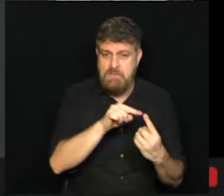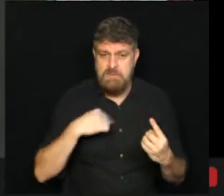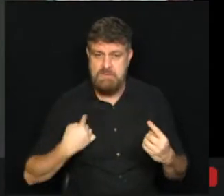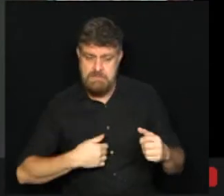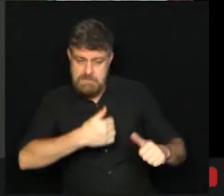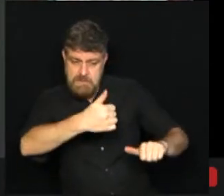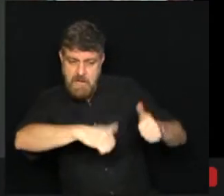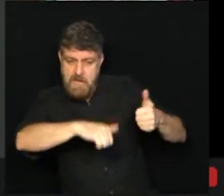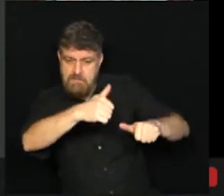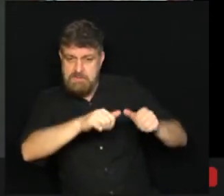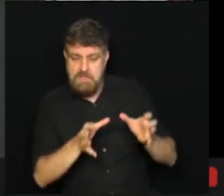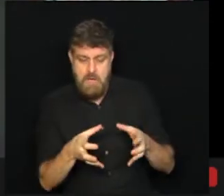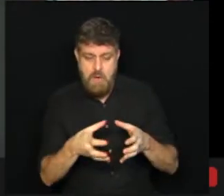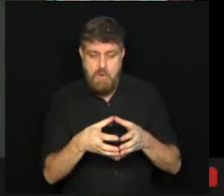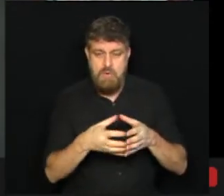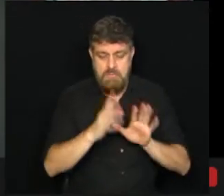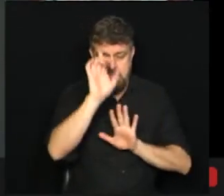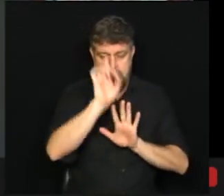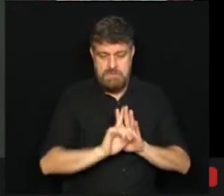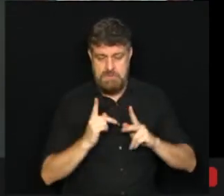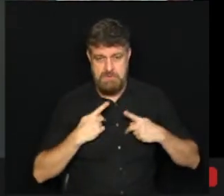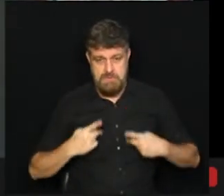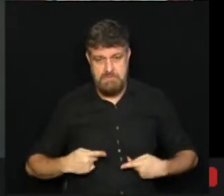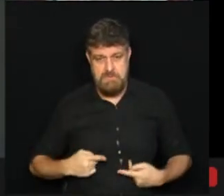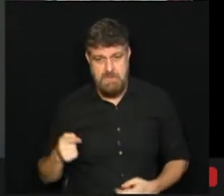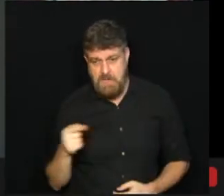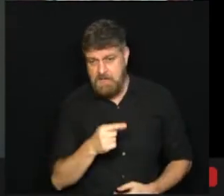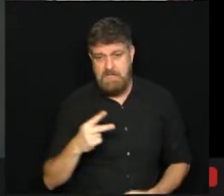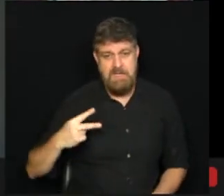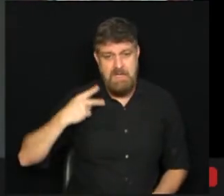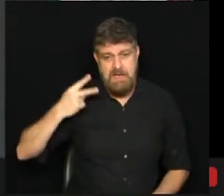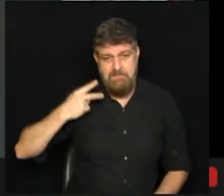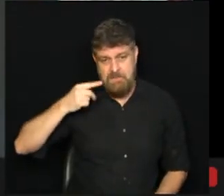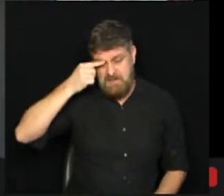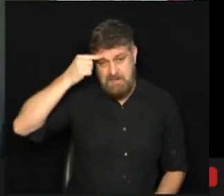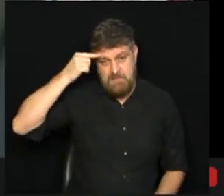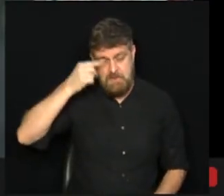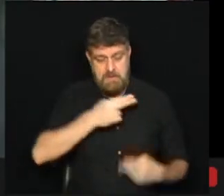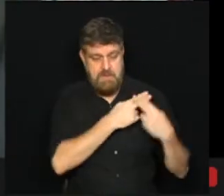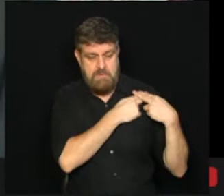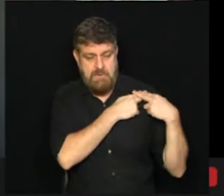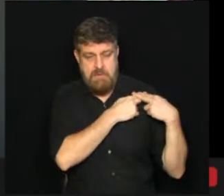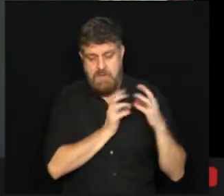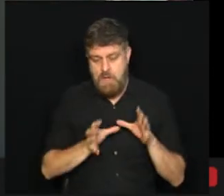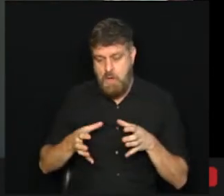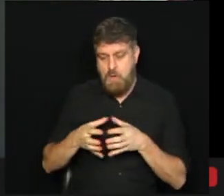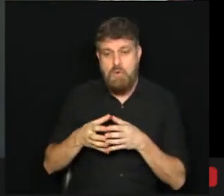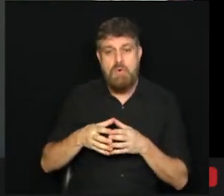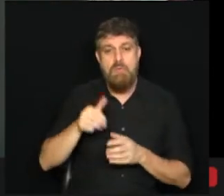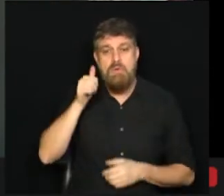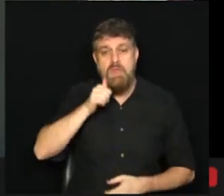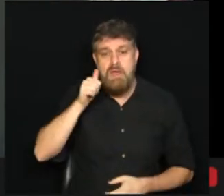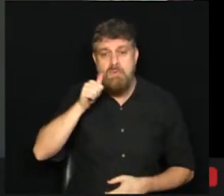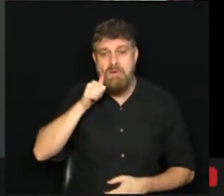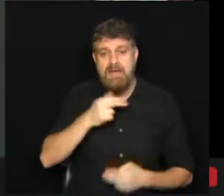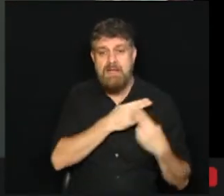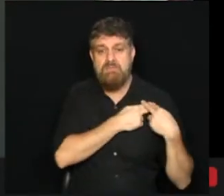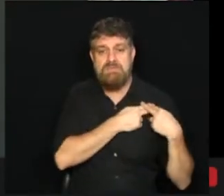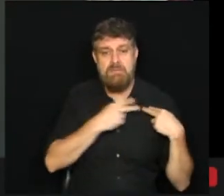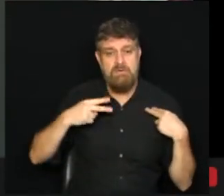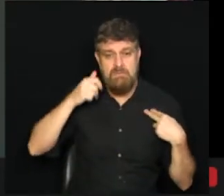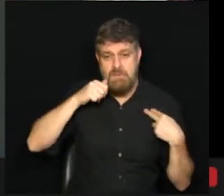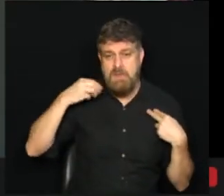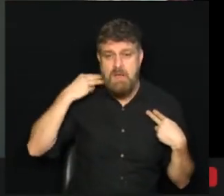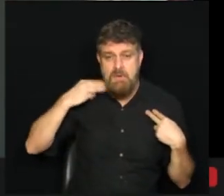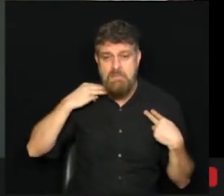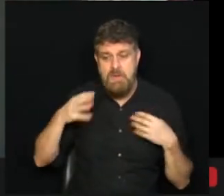das comissões de direitos humanos, presidido pela vereadora Paola, da Comissão da Mulher, presidido pela vereadora Mariana Conte, e da